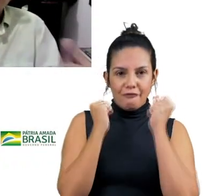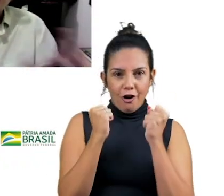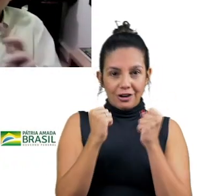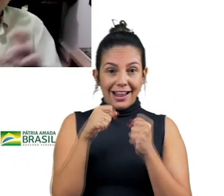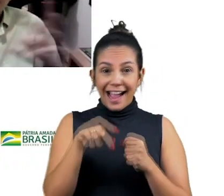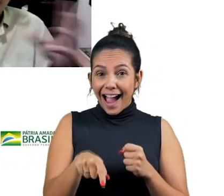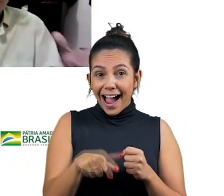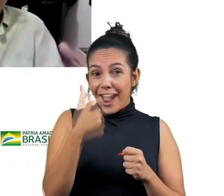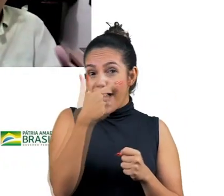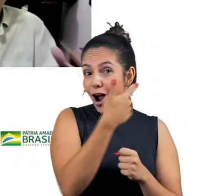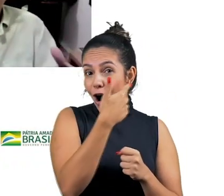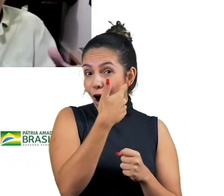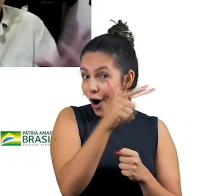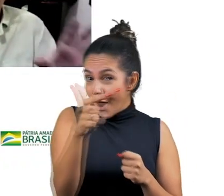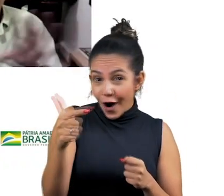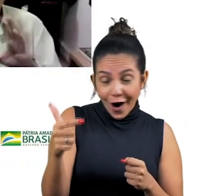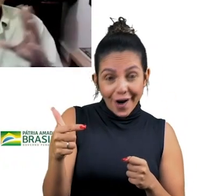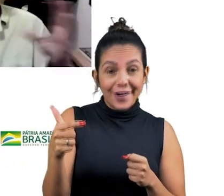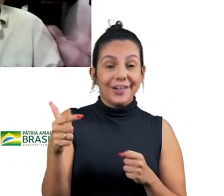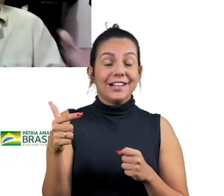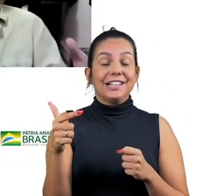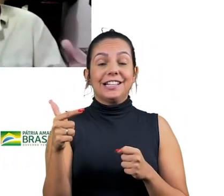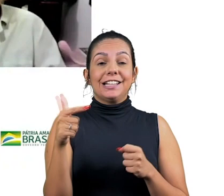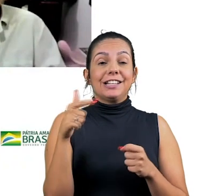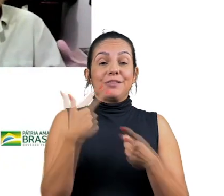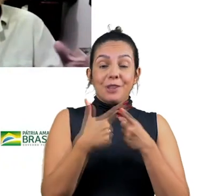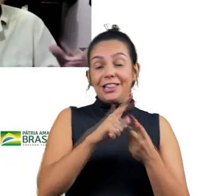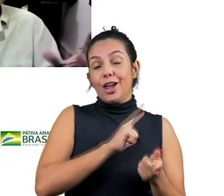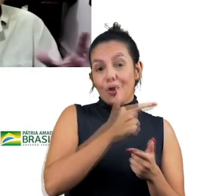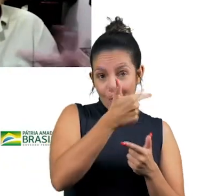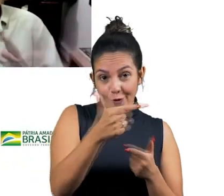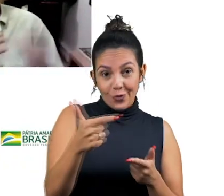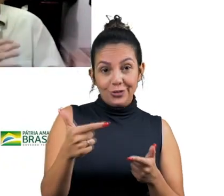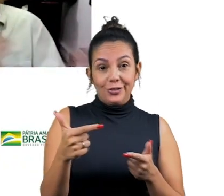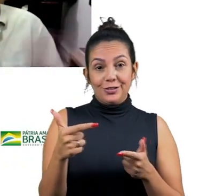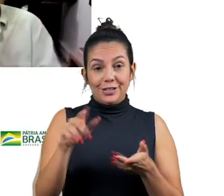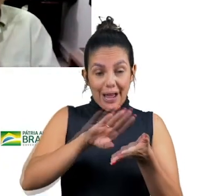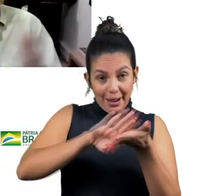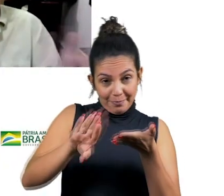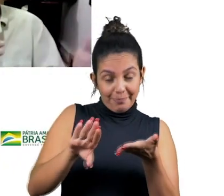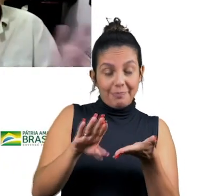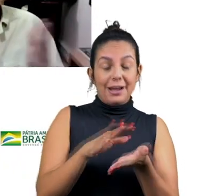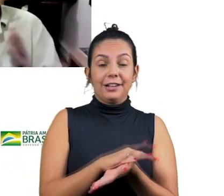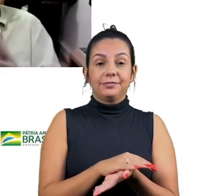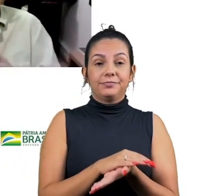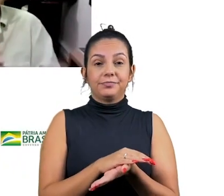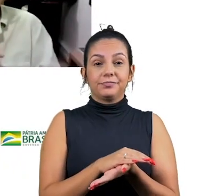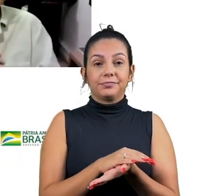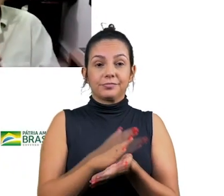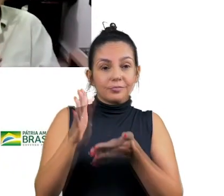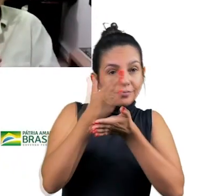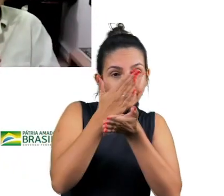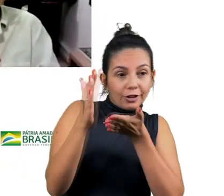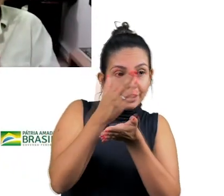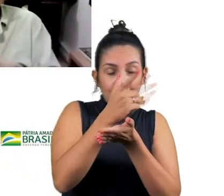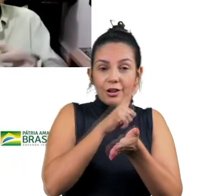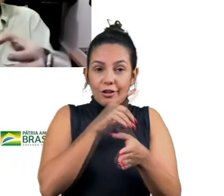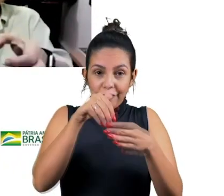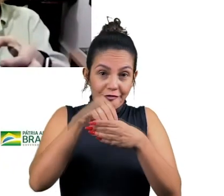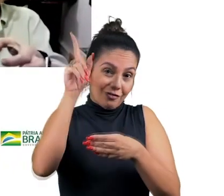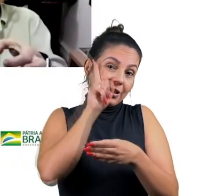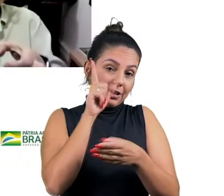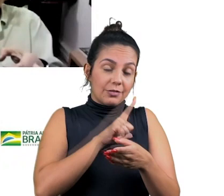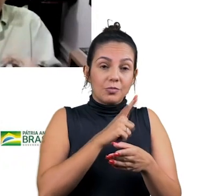Mas por que tem os chamados swing states? Por que tem a parte oscilante do eleitorado nos Estados